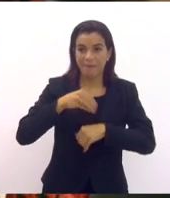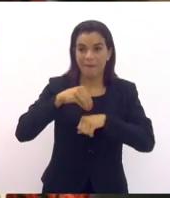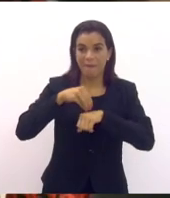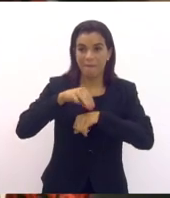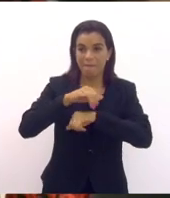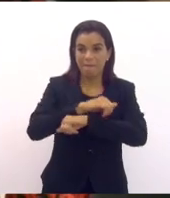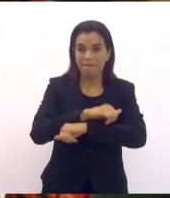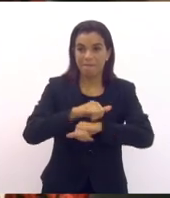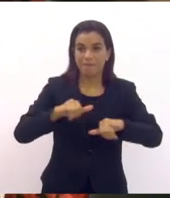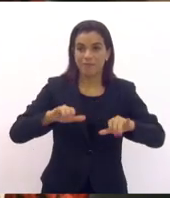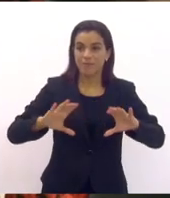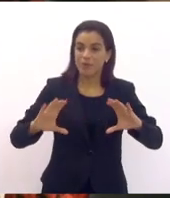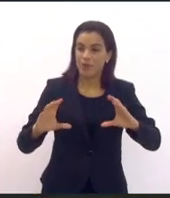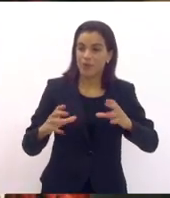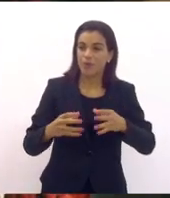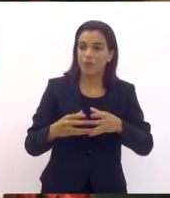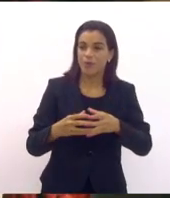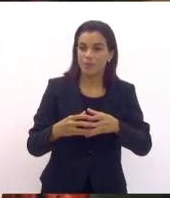esse